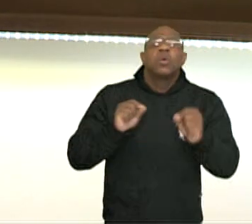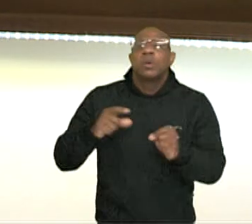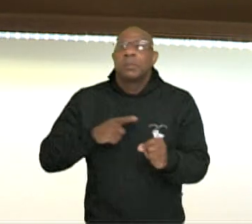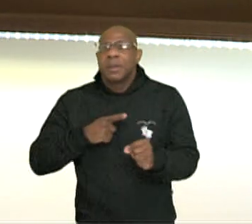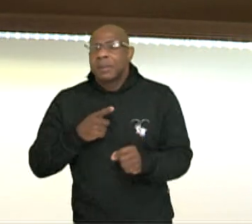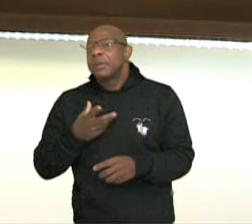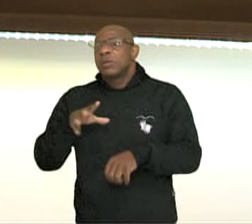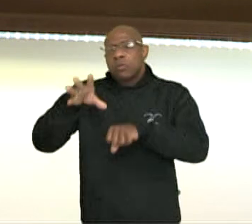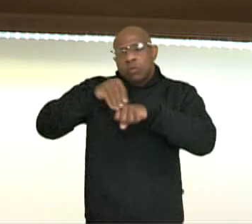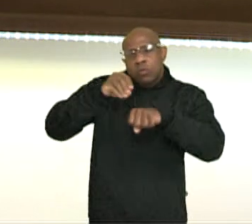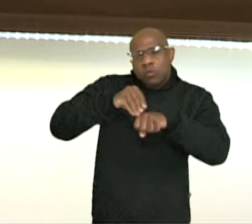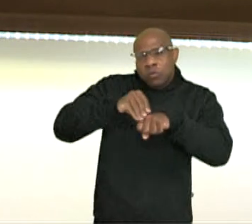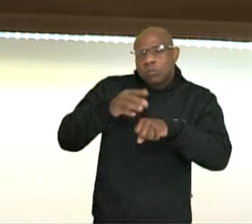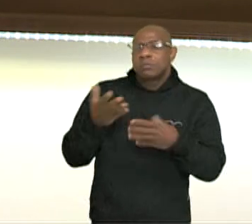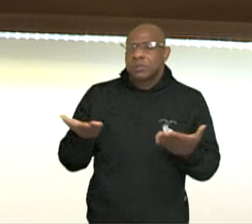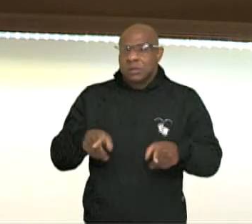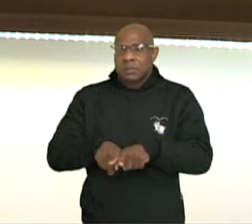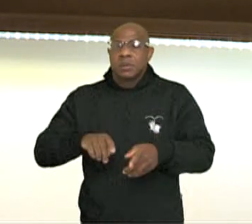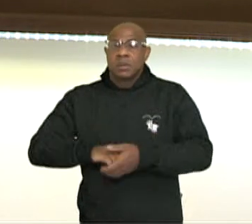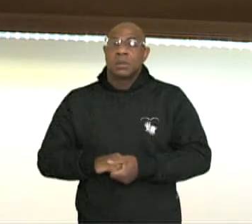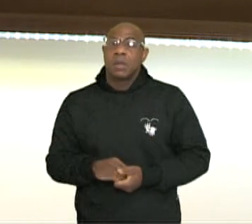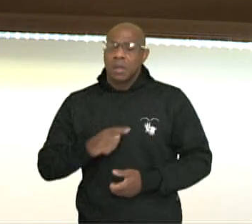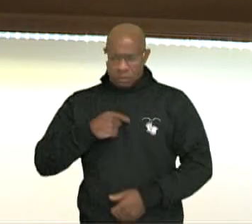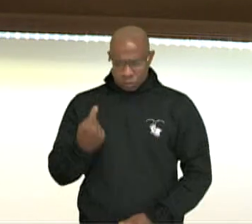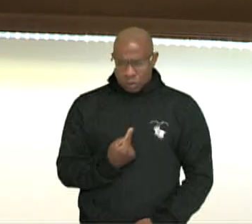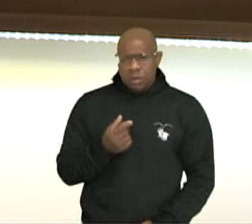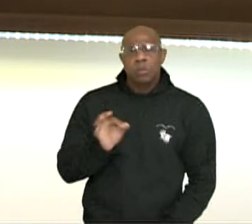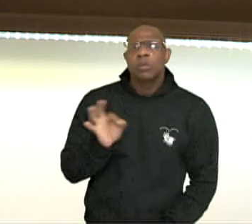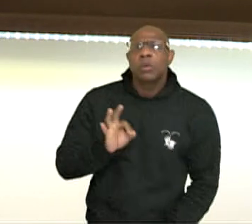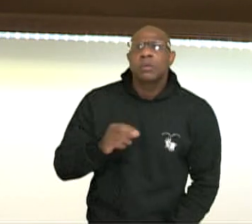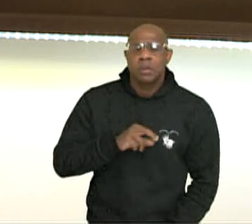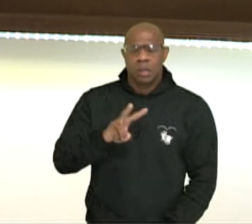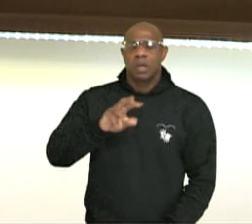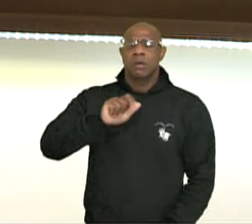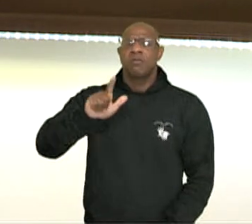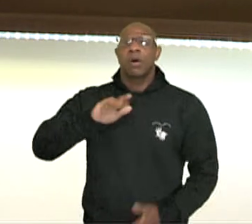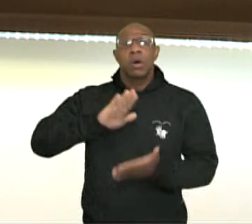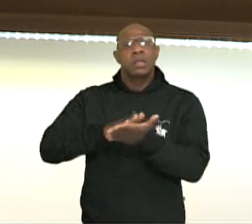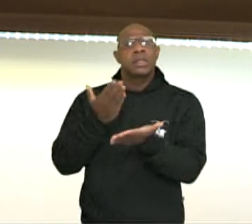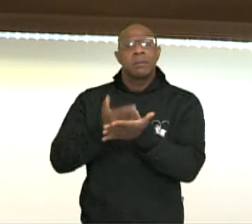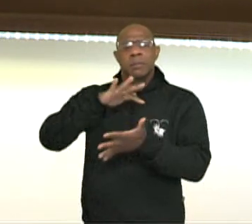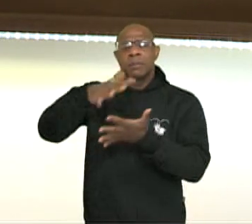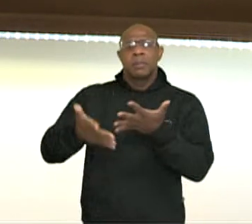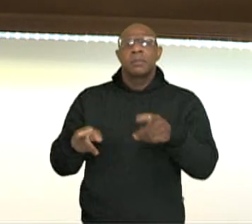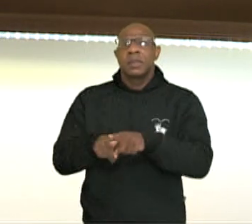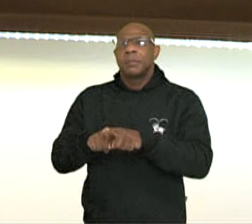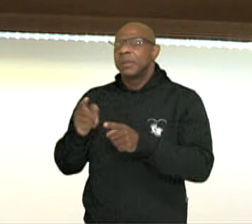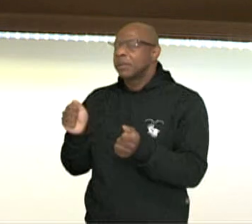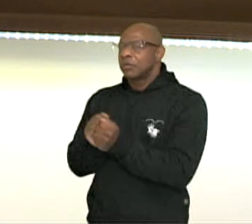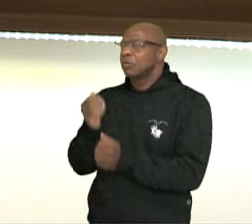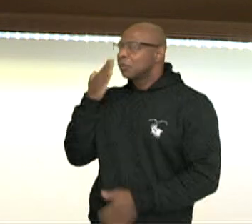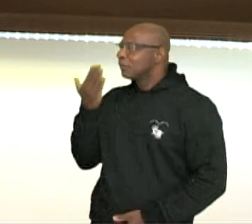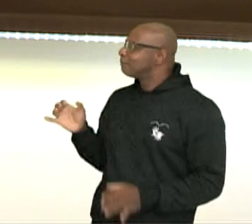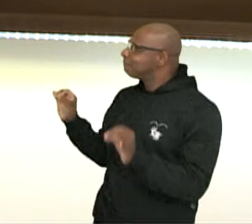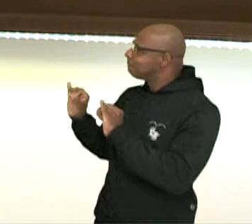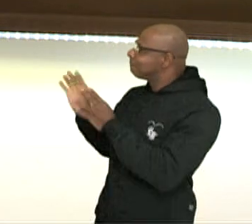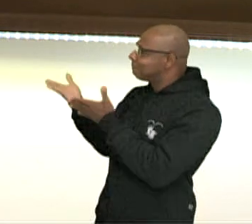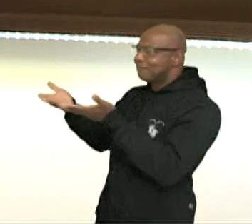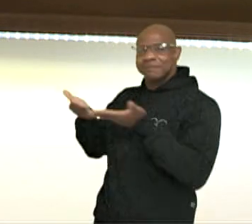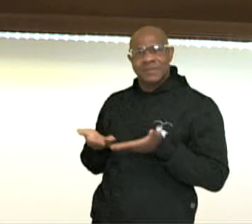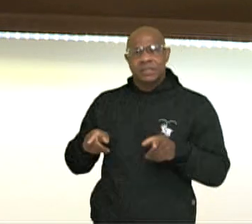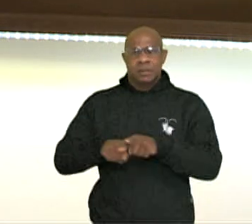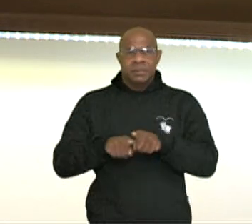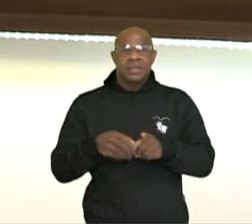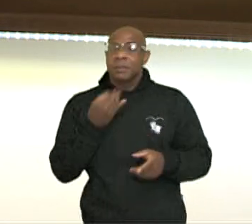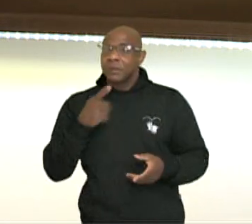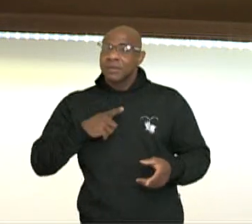nossos conhecimentos. E nós não estamos sozinhos. O Val, o nosso intérprete, está aqui conosco. Olá, Val, seja bem-vindo. Que bom que